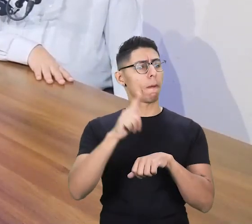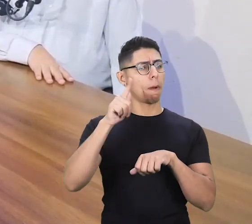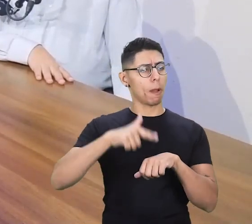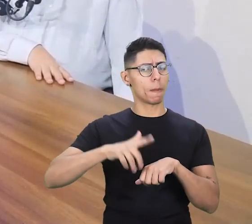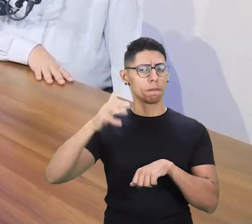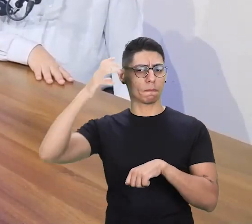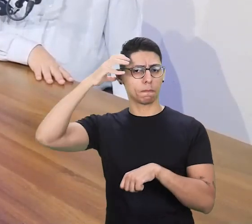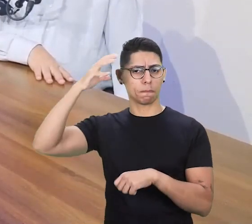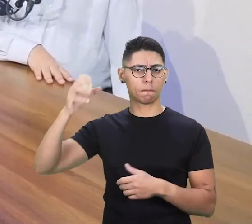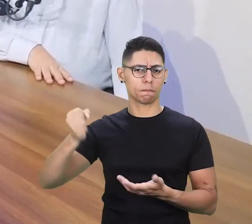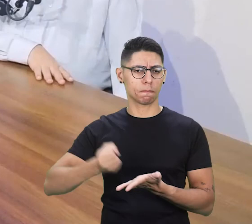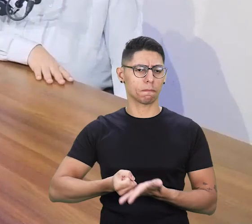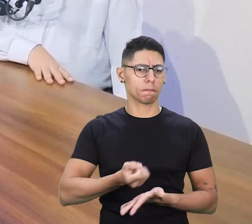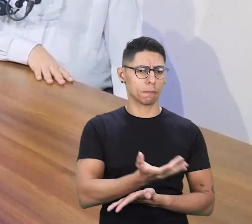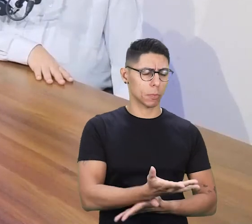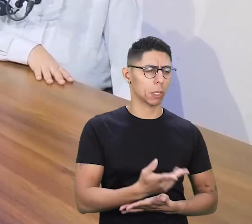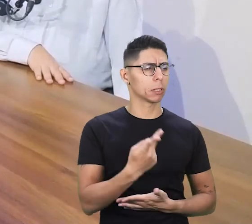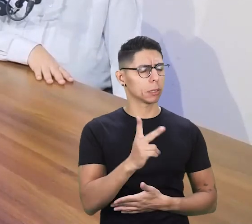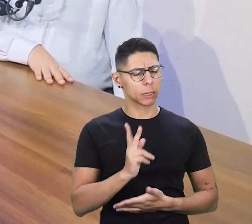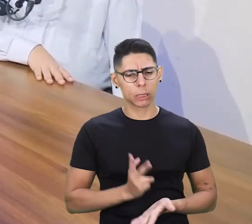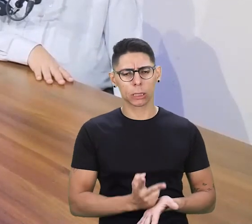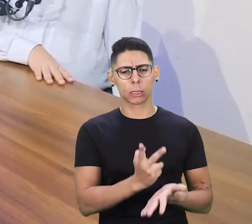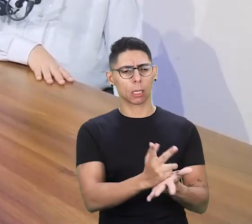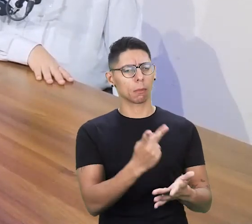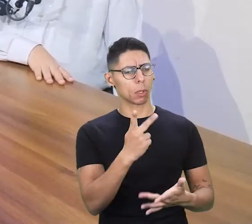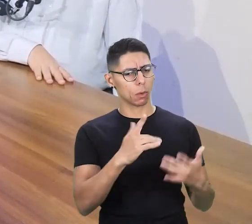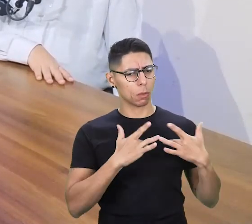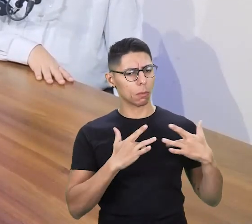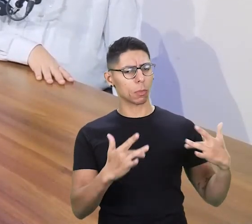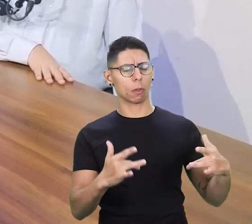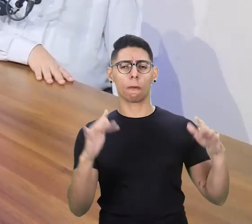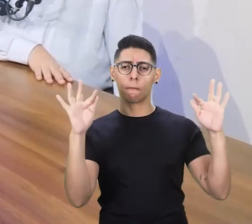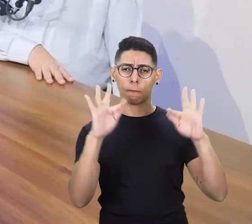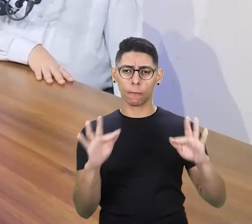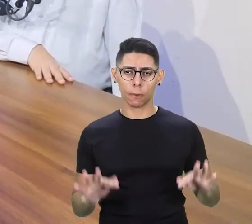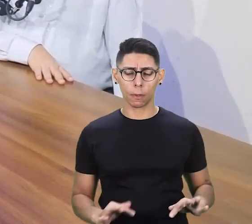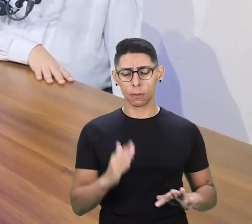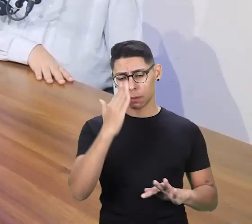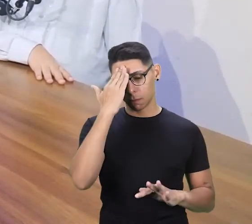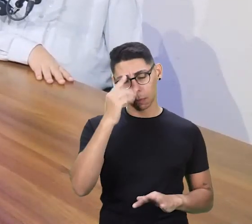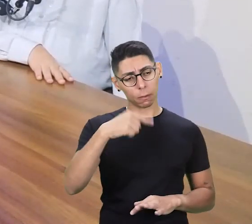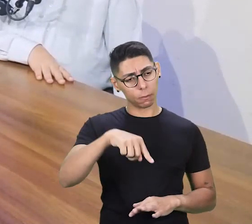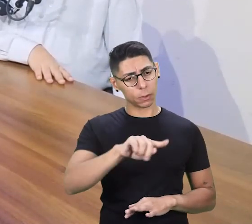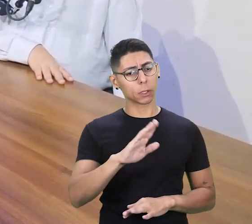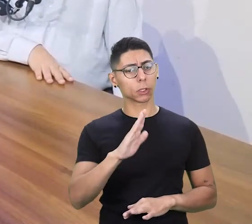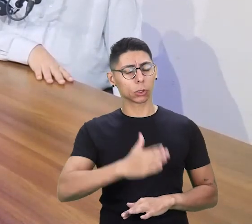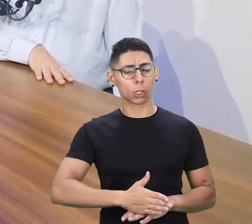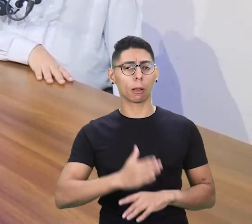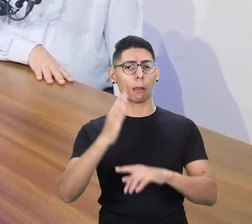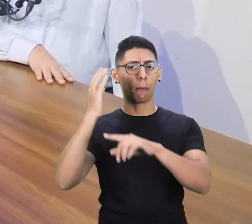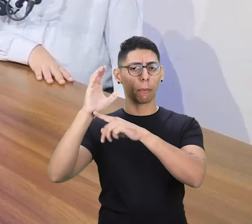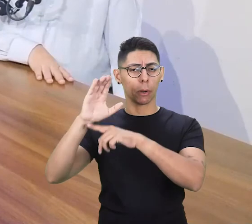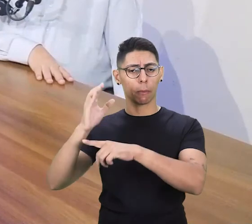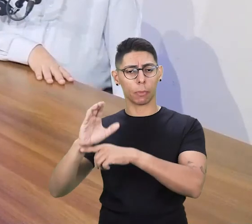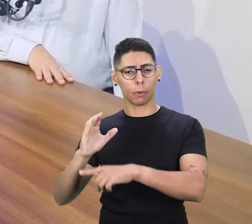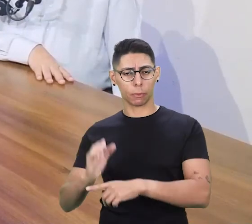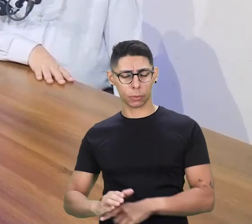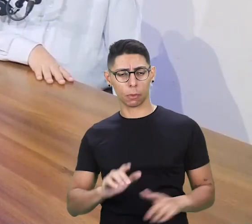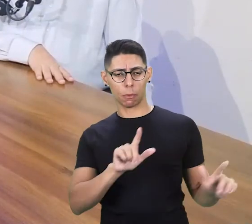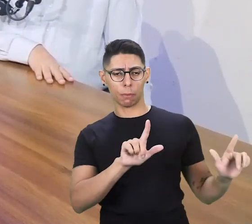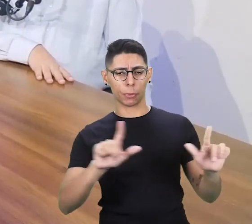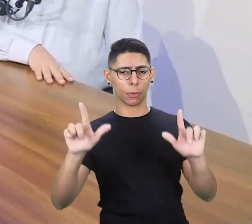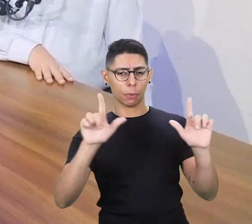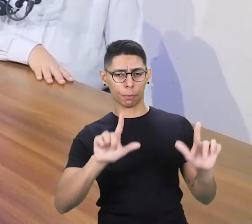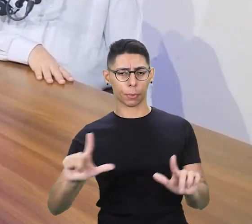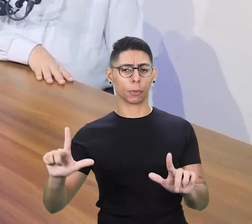E olha, sempre à sua disposição. Feliz por saber que você já está colocando alguns episódios lá no